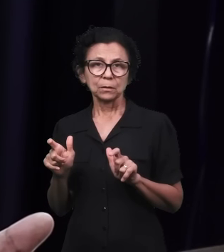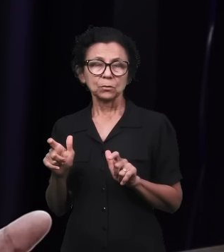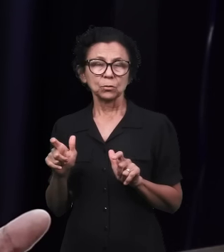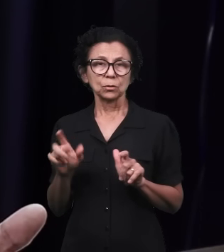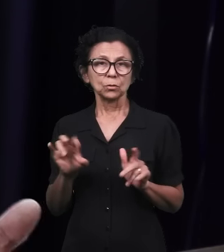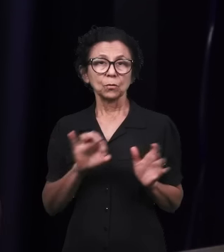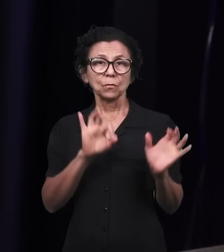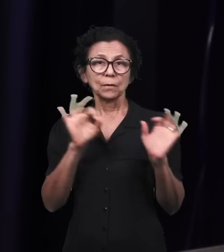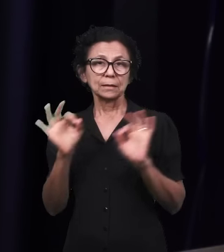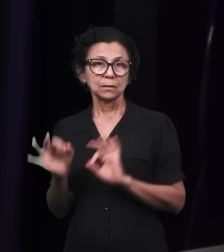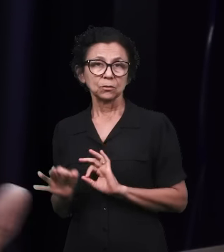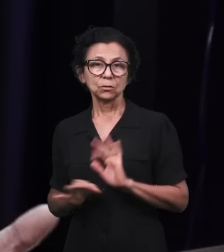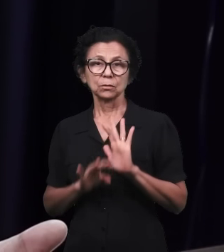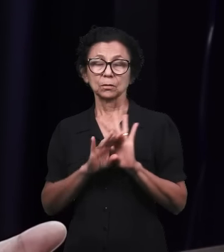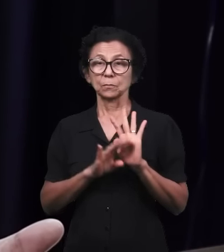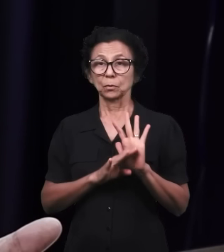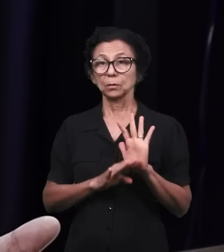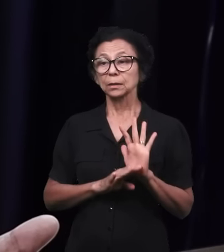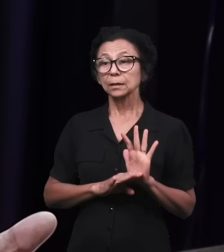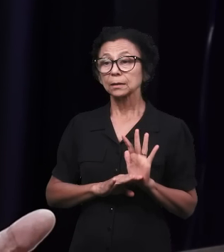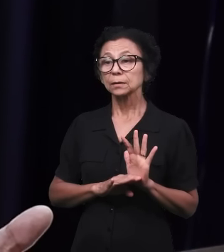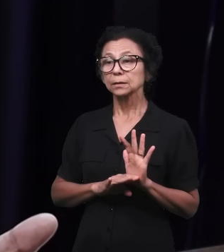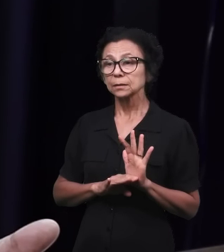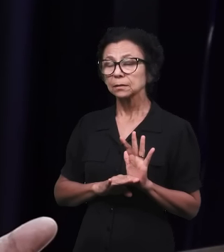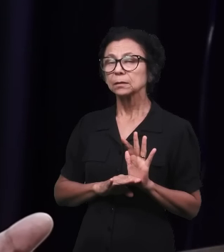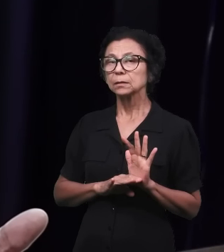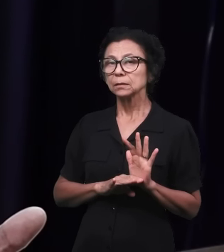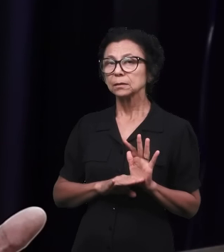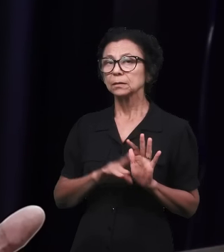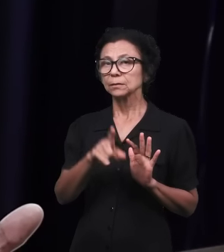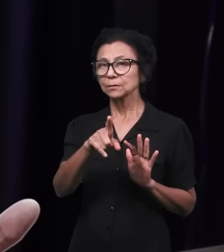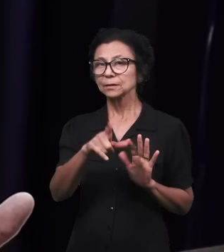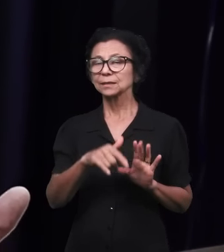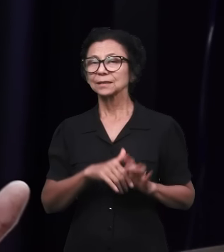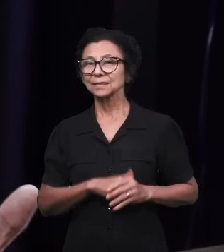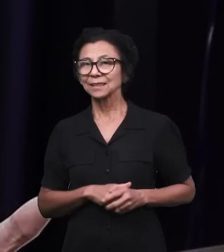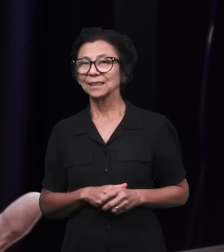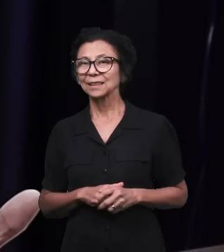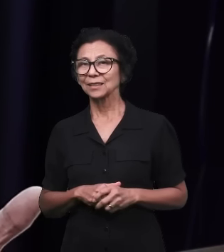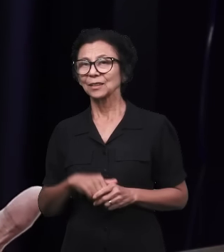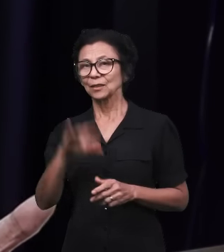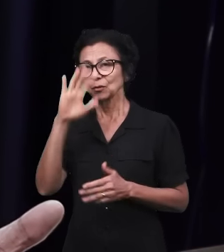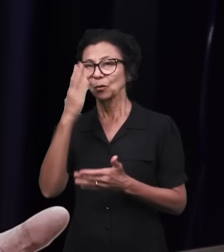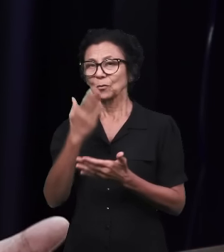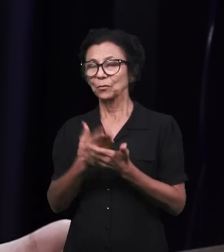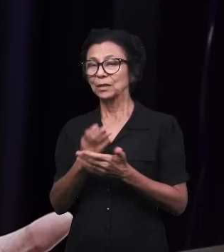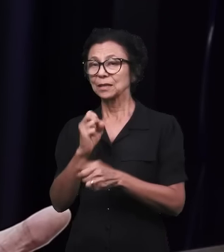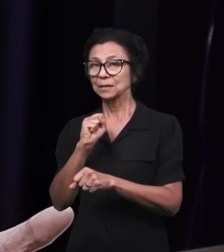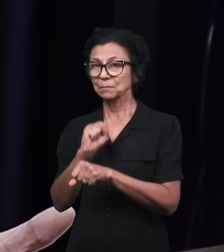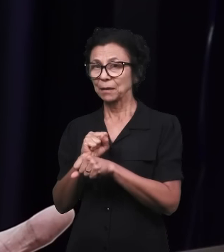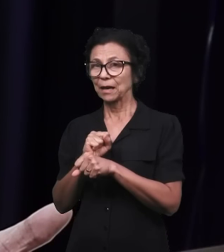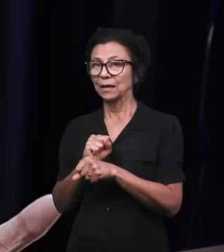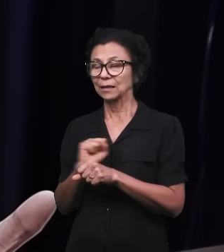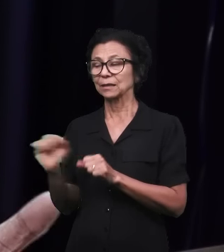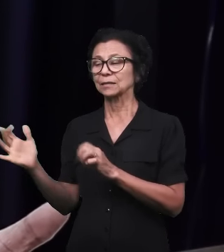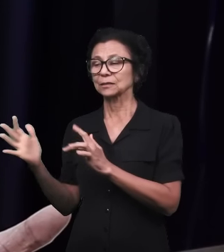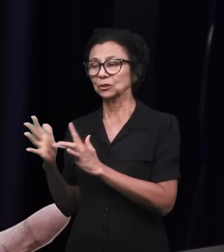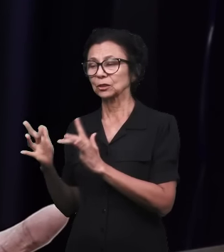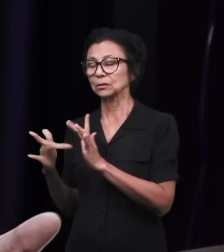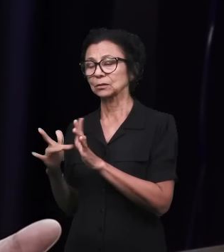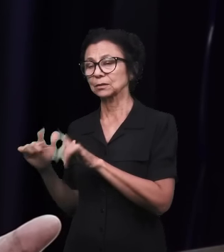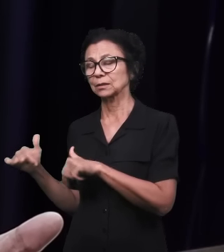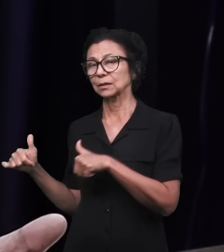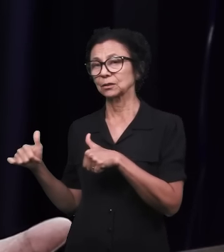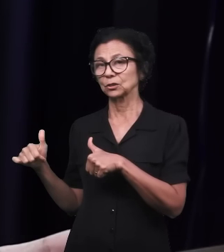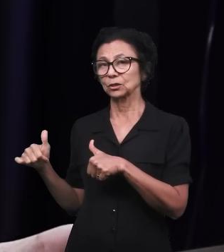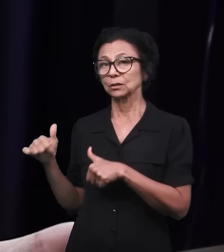aqui hoje, e há esperança em Jesus. Quando o homem abre o seu coração, né,